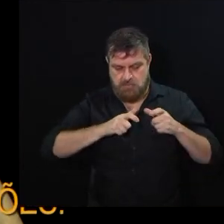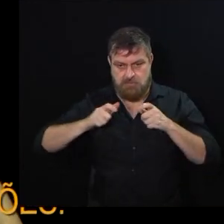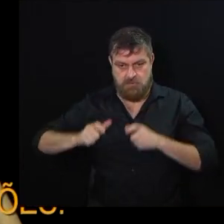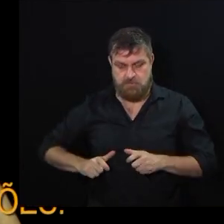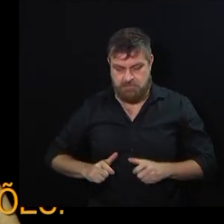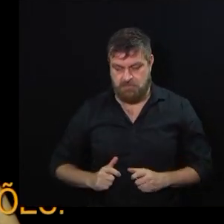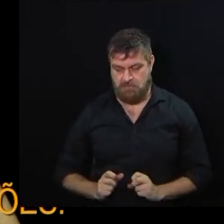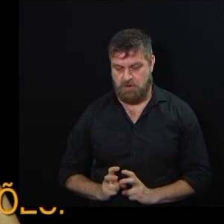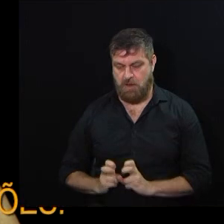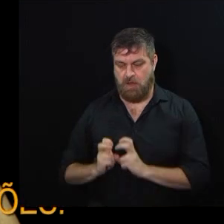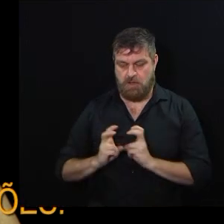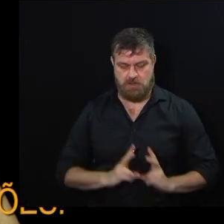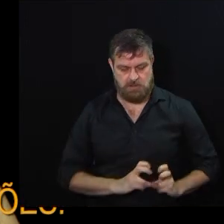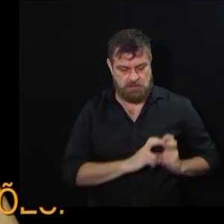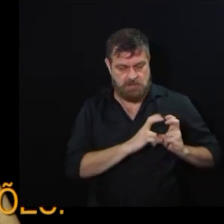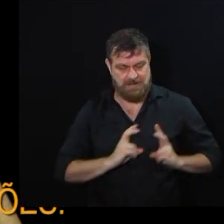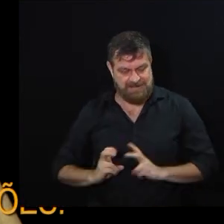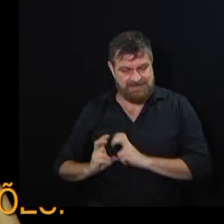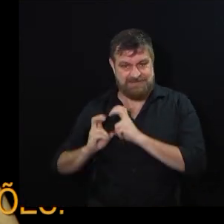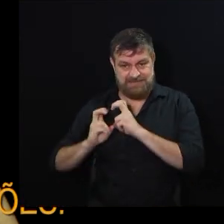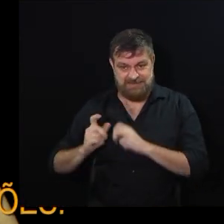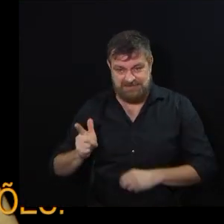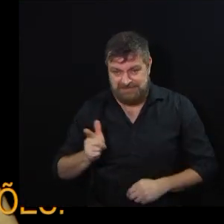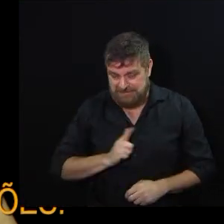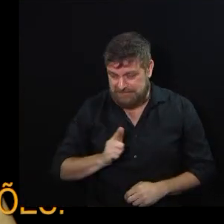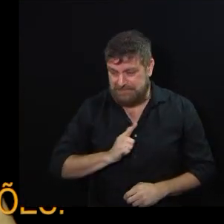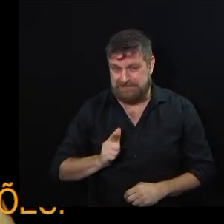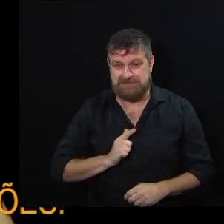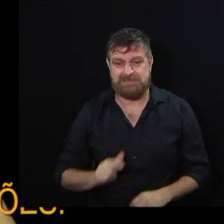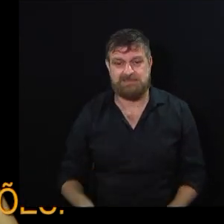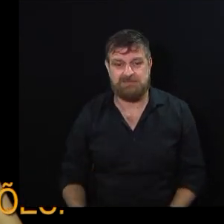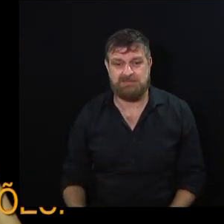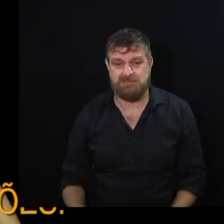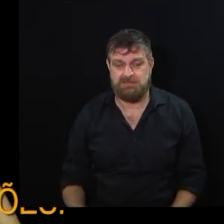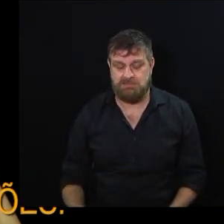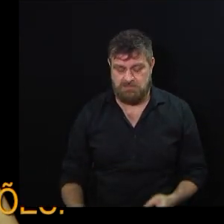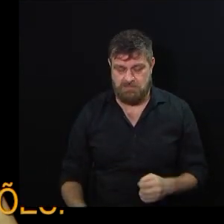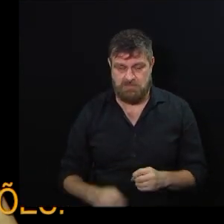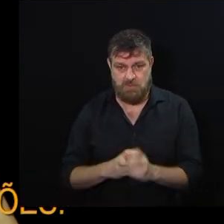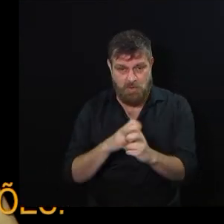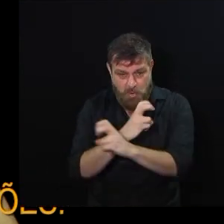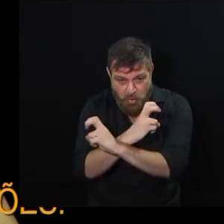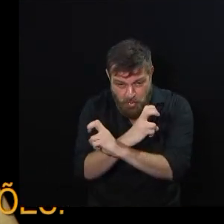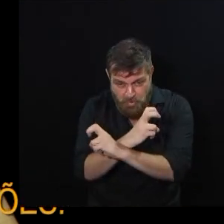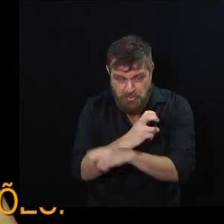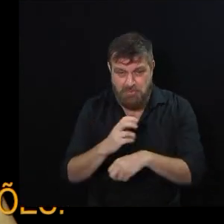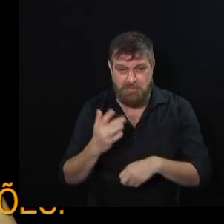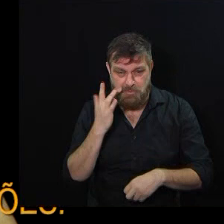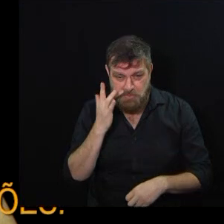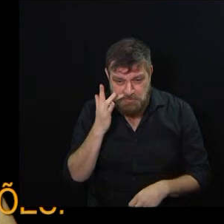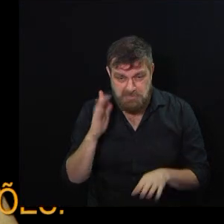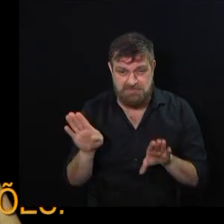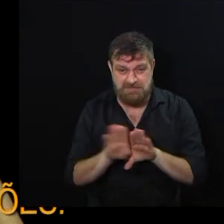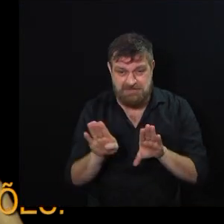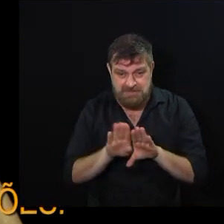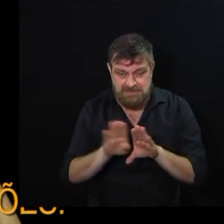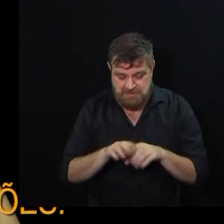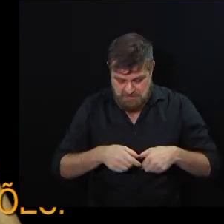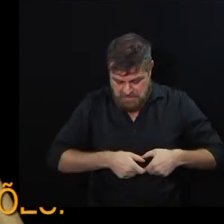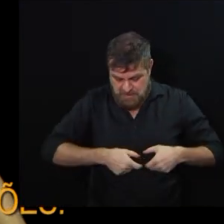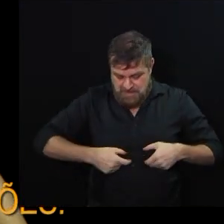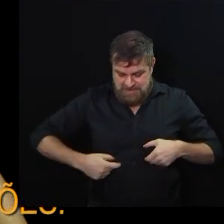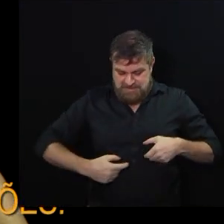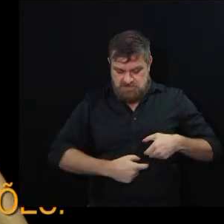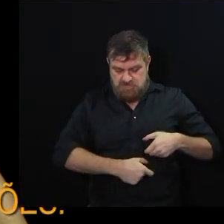Aí ele voltou em forma de metástase, atingindo meus ossos, ficou no meu intestino,